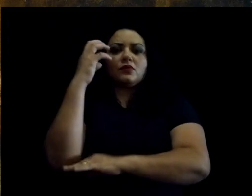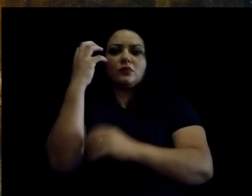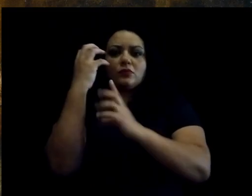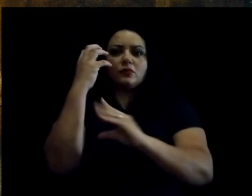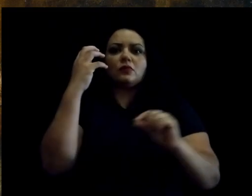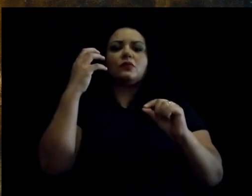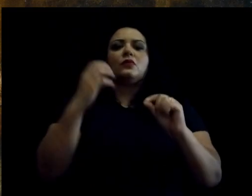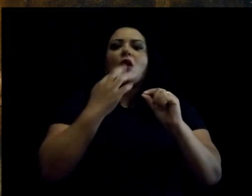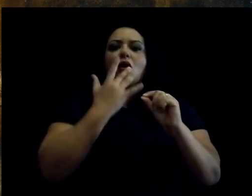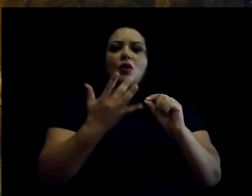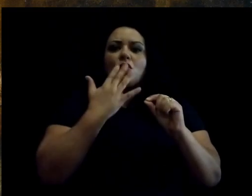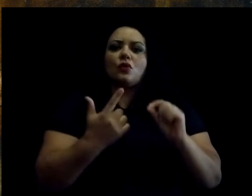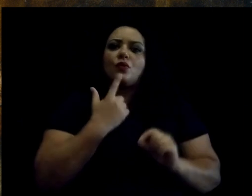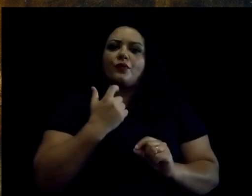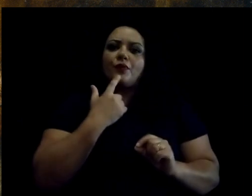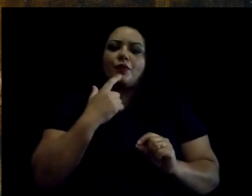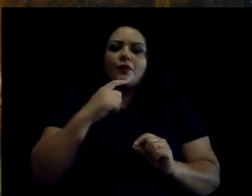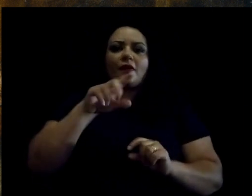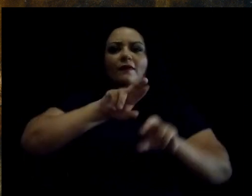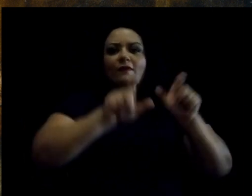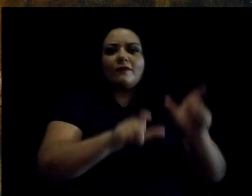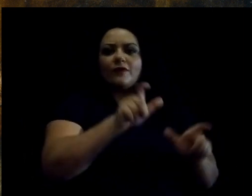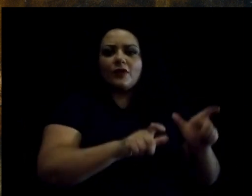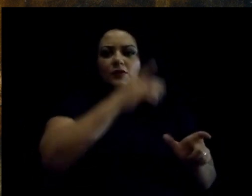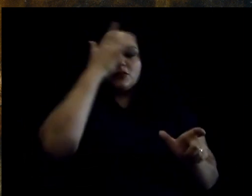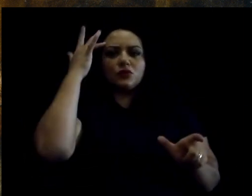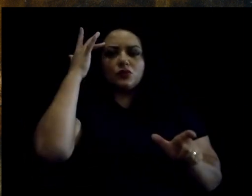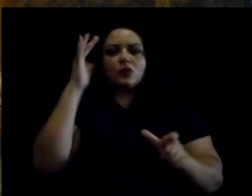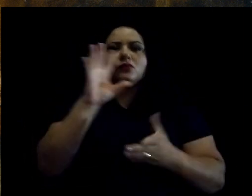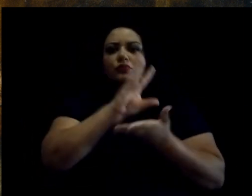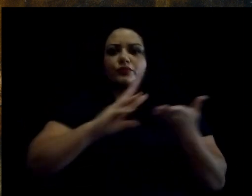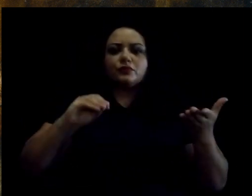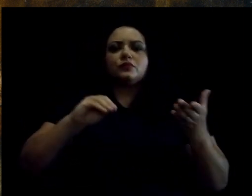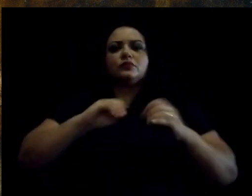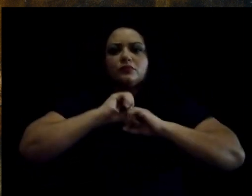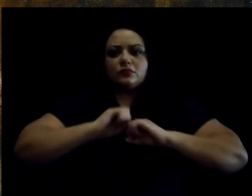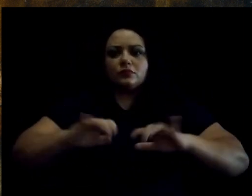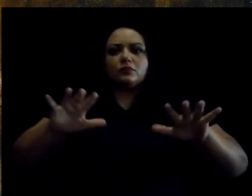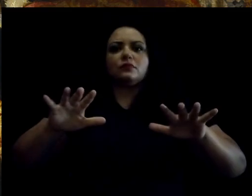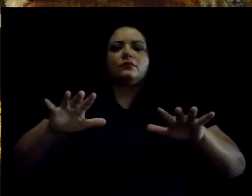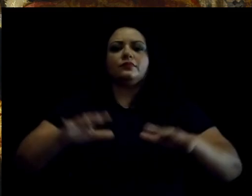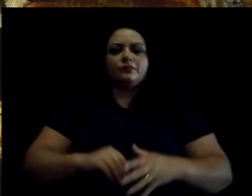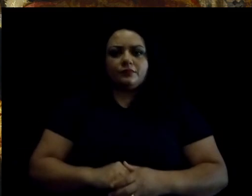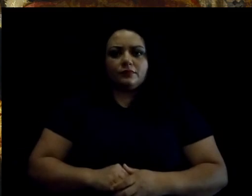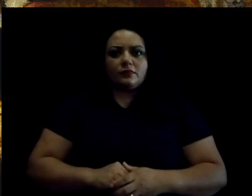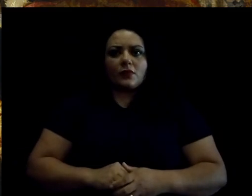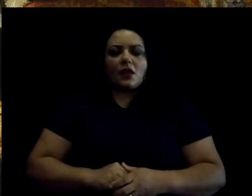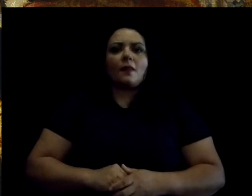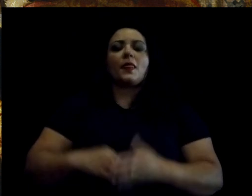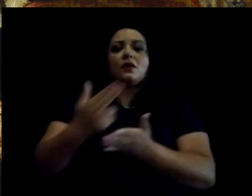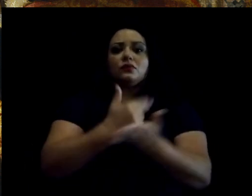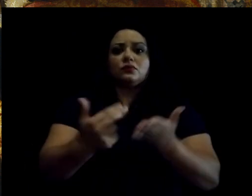Brasil difundiu-se e ganhou a preferência dos pintores de várias gerações que se seguiram. As figuras